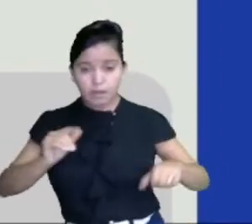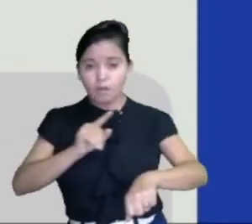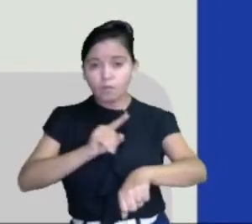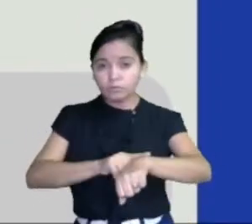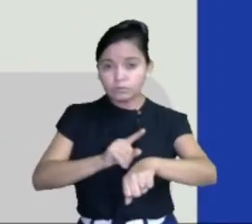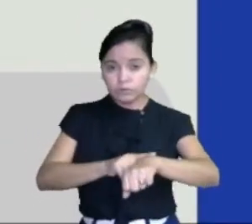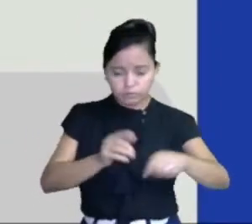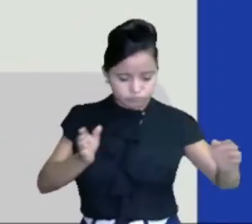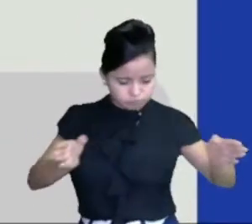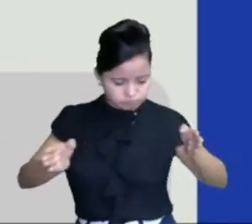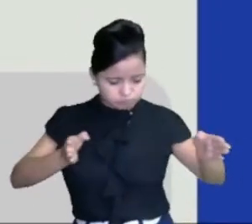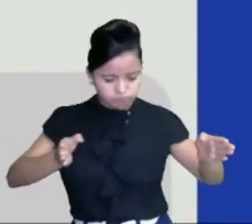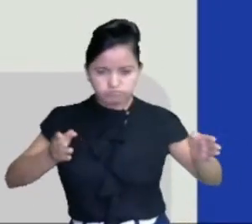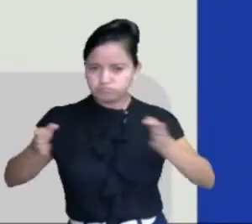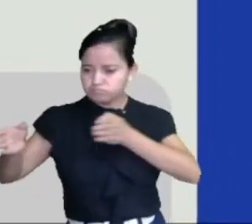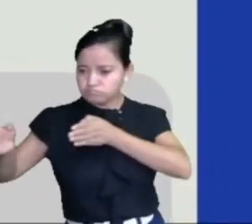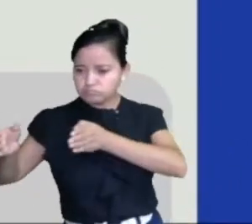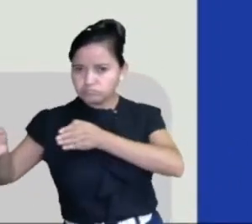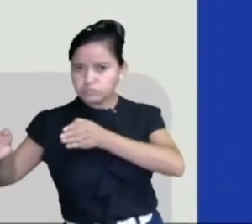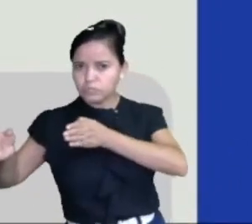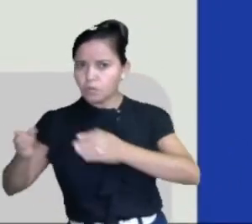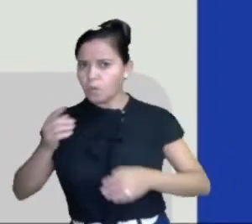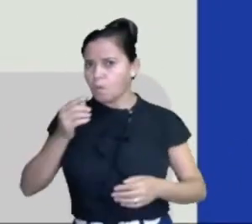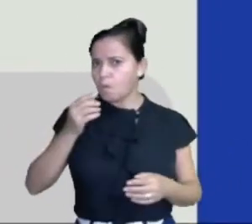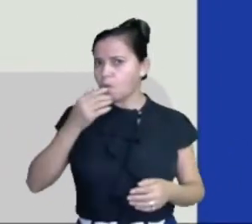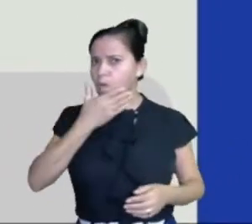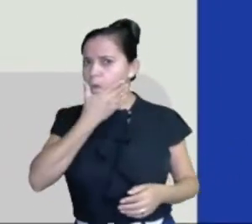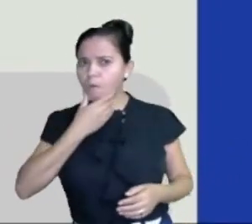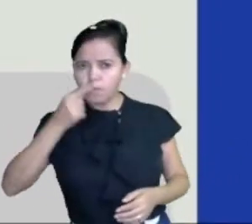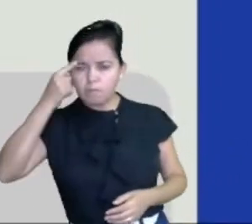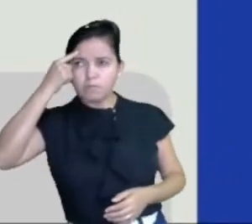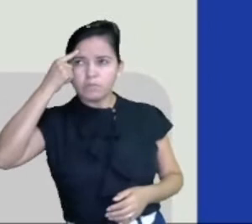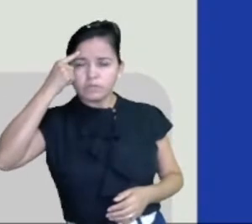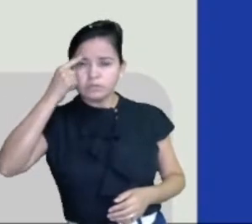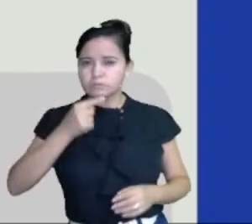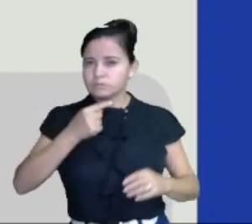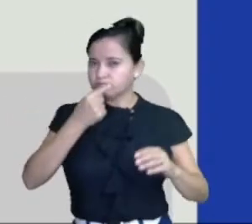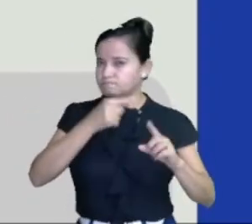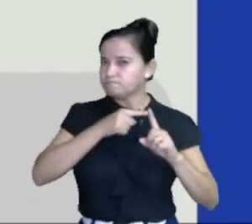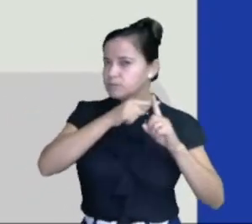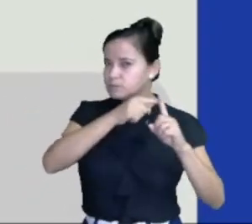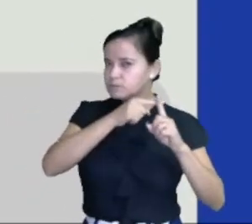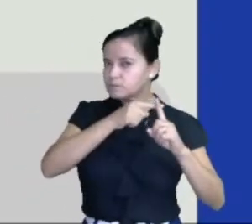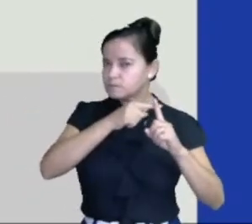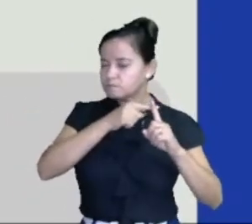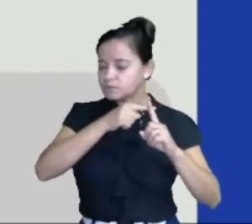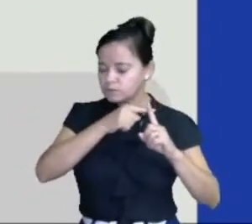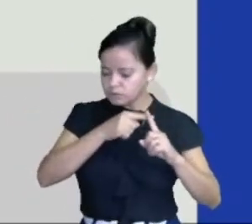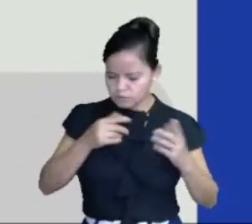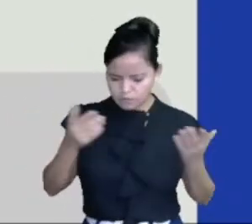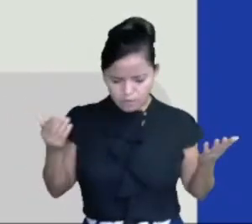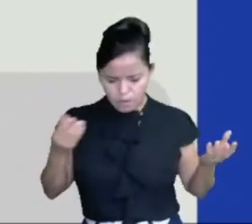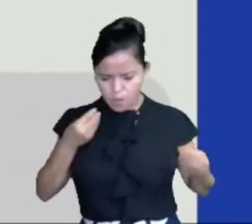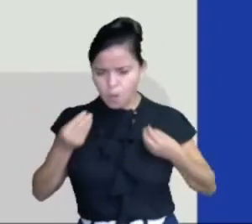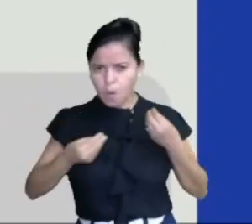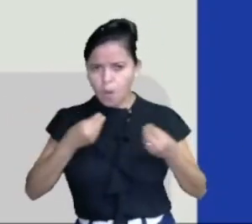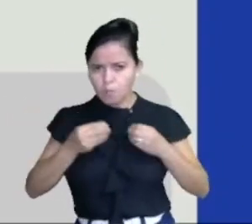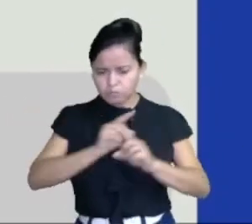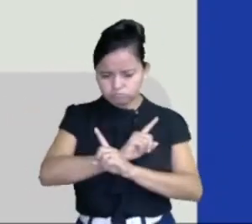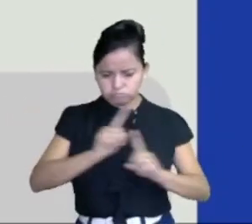também observar, né, quando os pensadores positivistas começam a dizer, não, isso